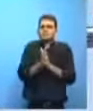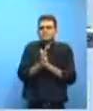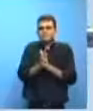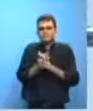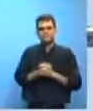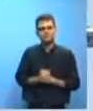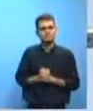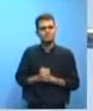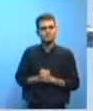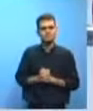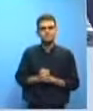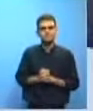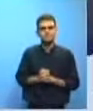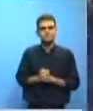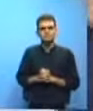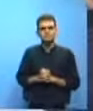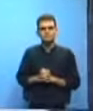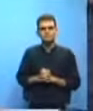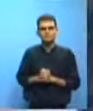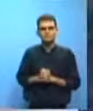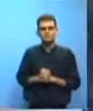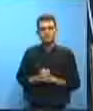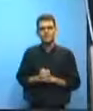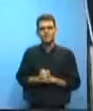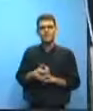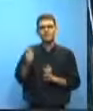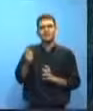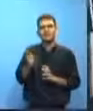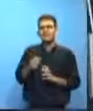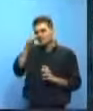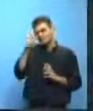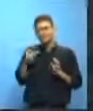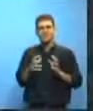essa pequena anta aqui, ela já foi expulsa de 3 colégios. Deve ser Jesus Cristo mesmo. Ah,